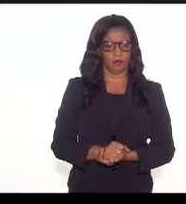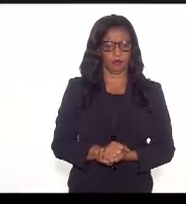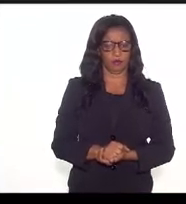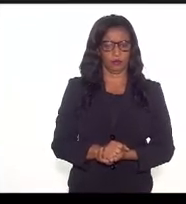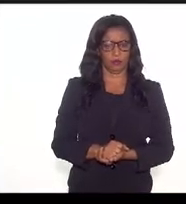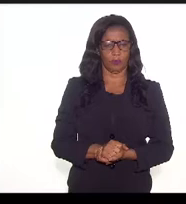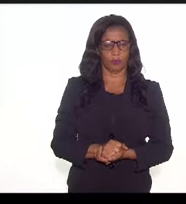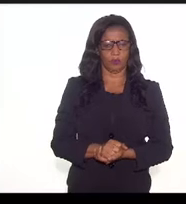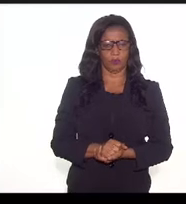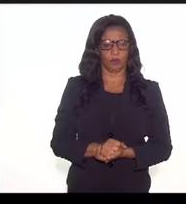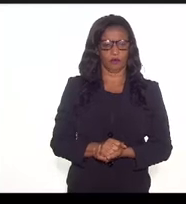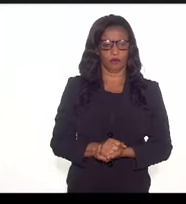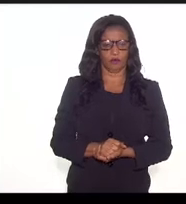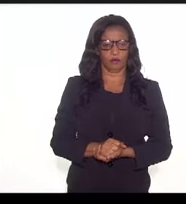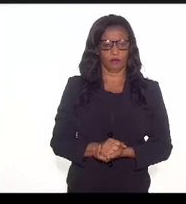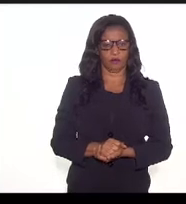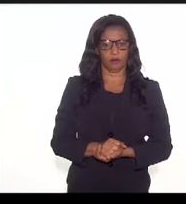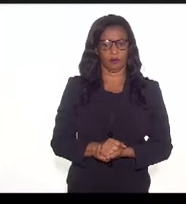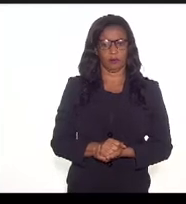Todos estão vendo?